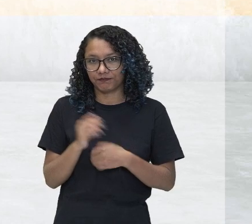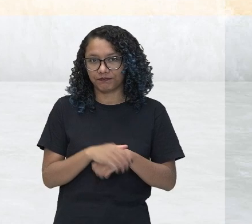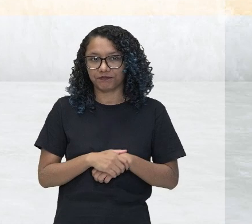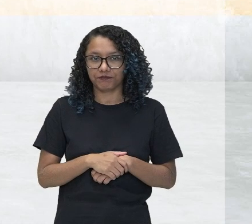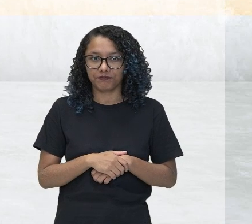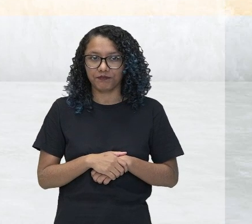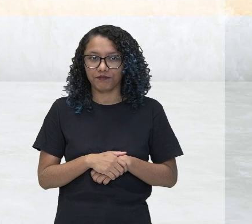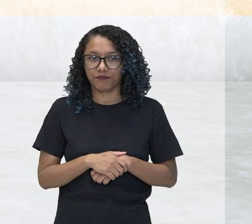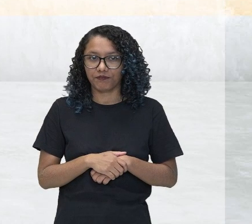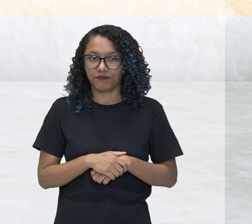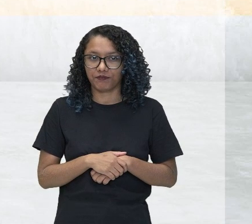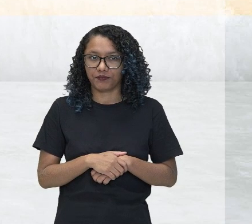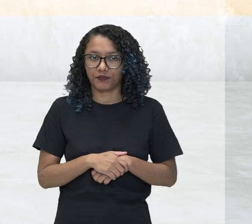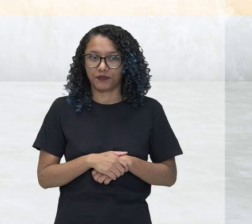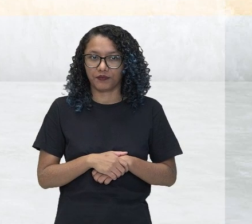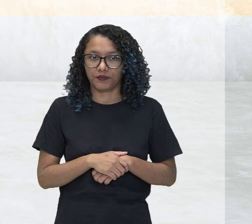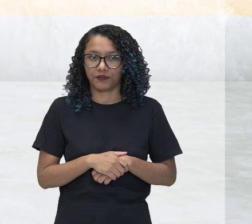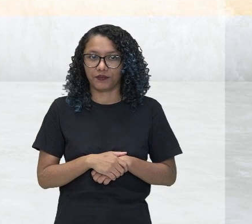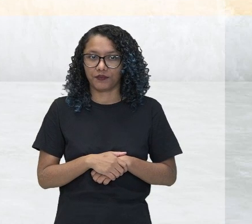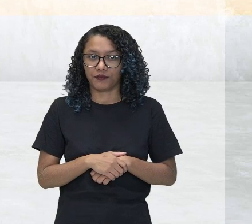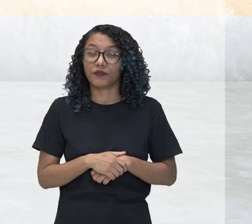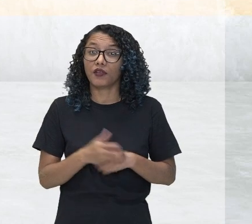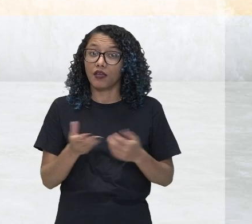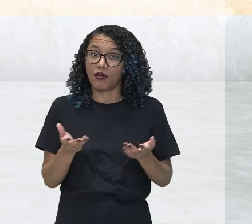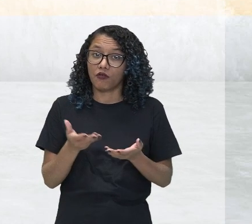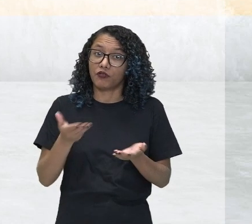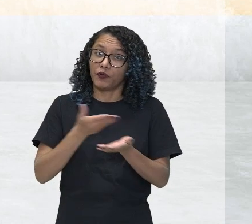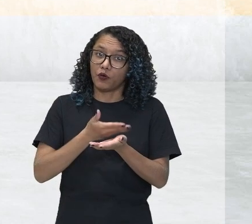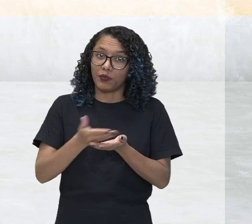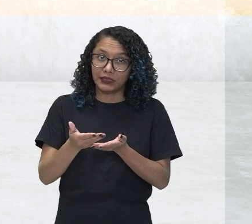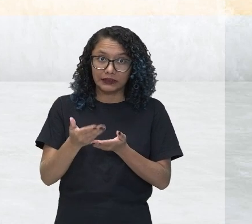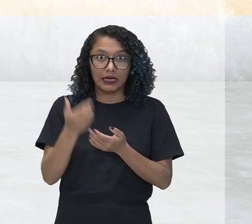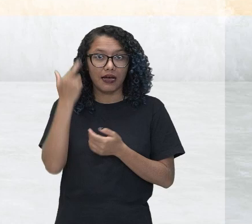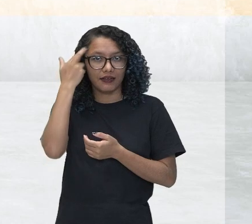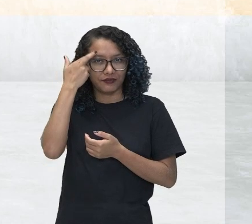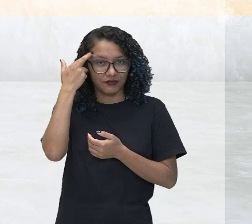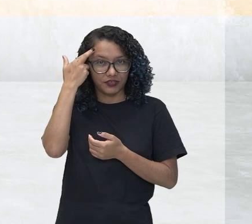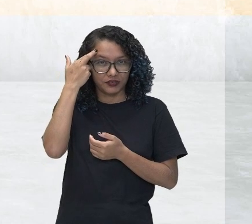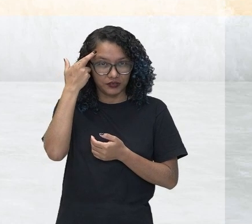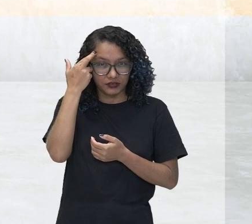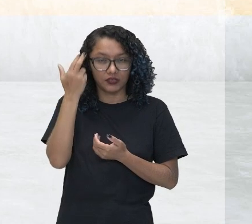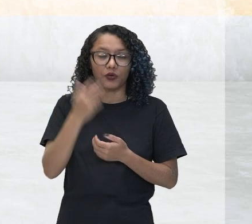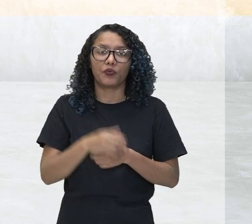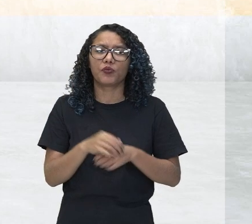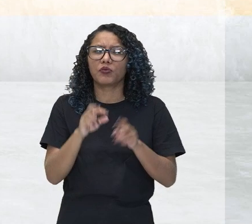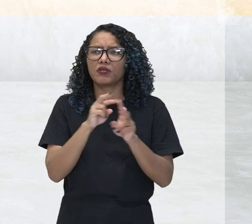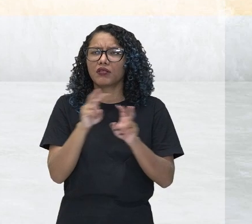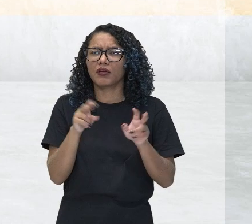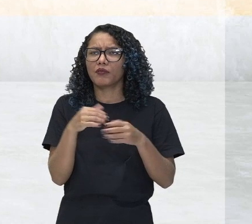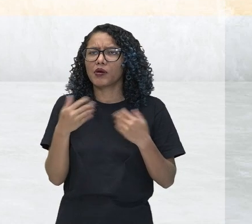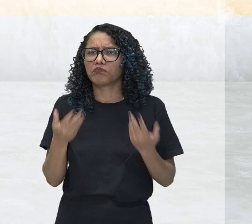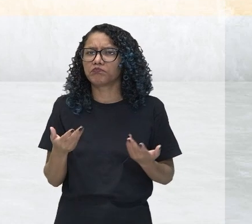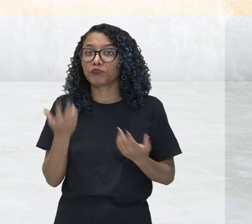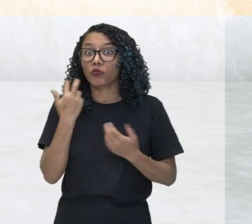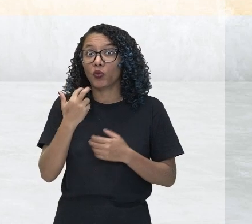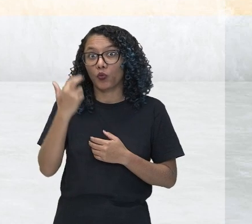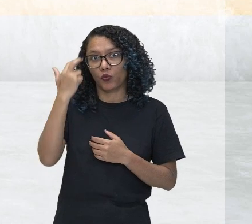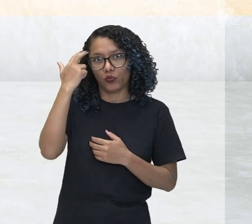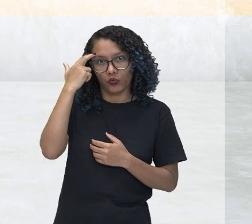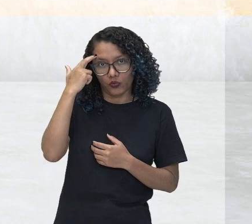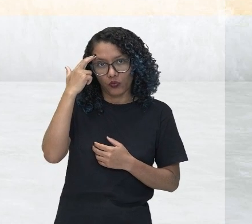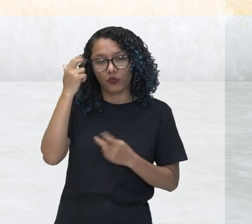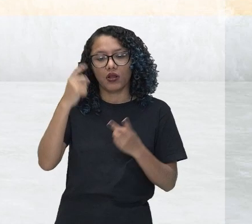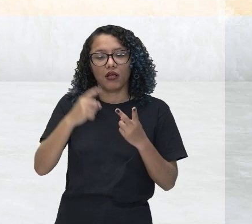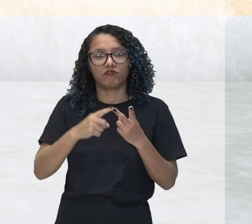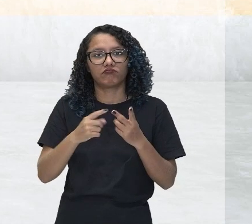da nossa reflexão de hoje. Nós estamos falando o quê? De cultura, de identidade